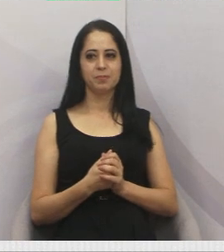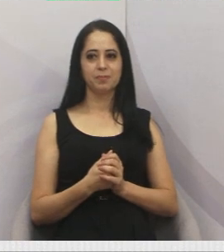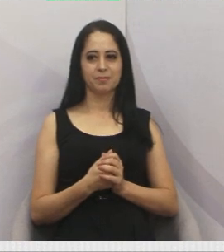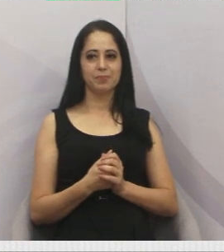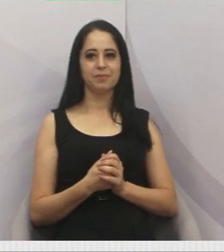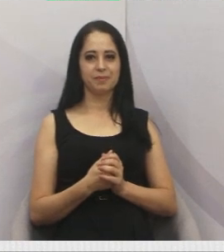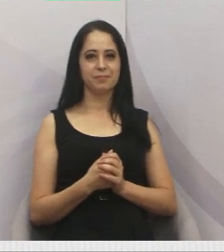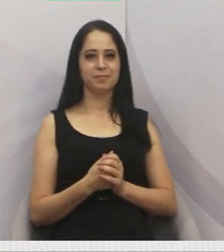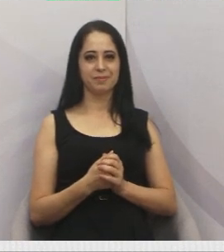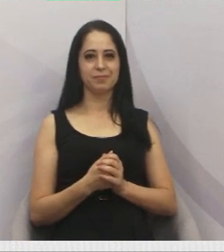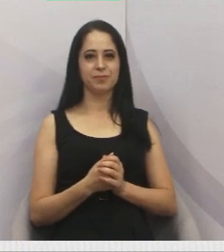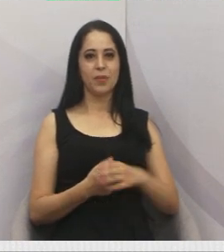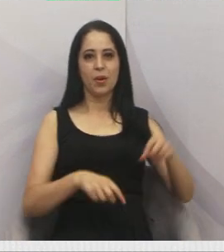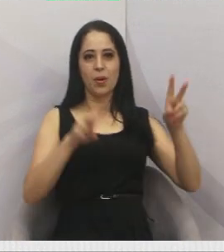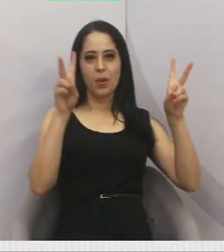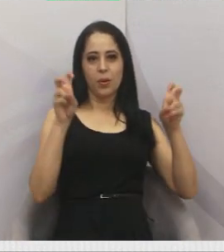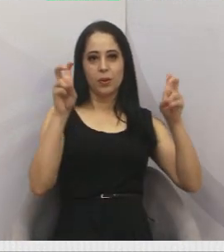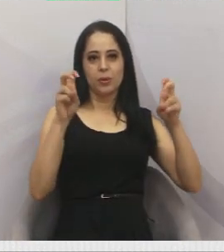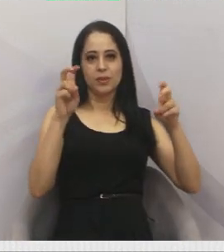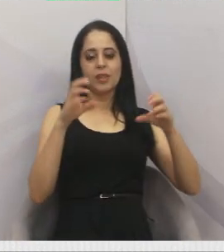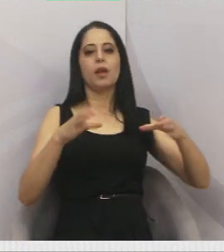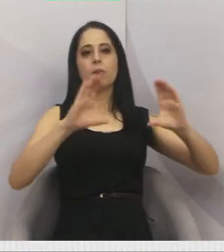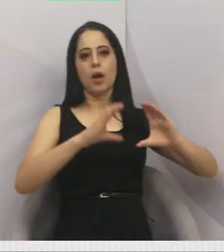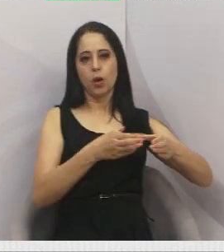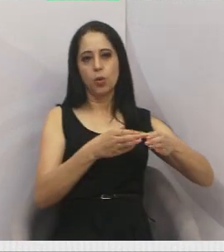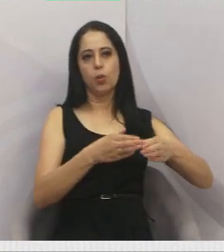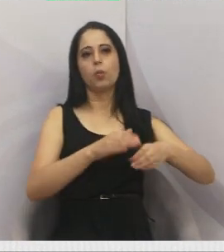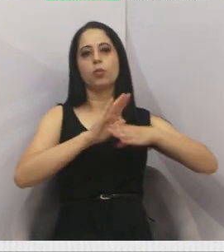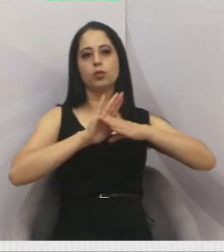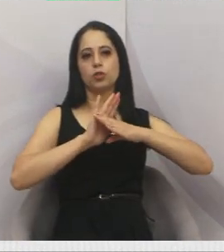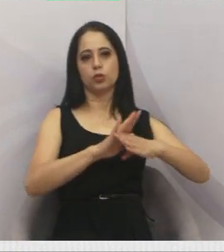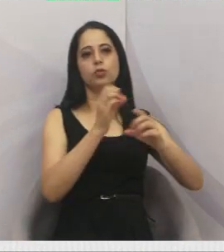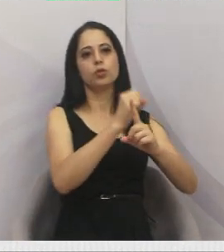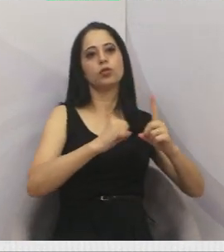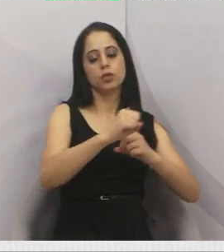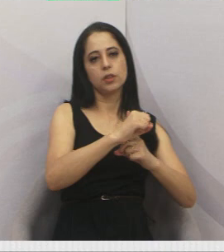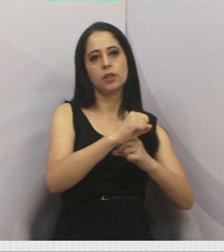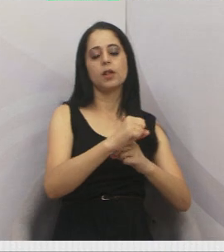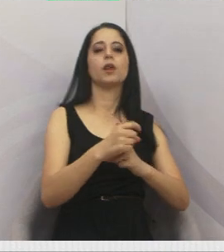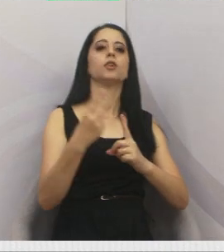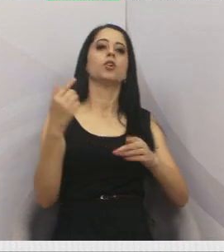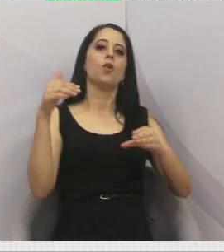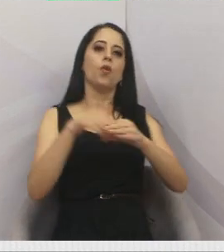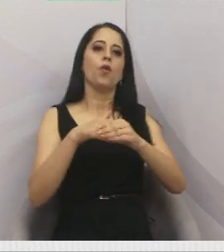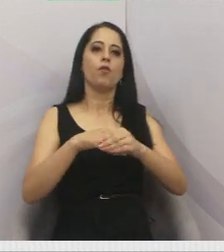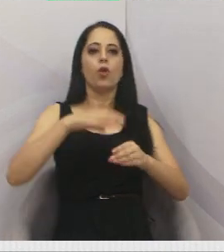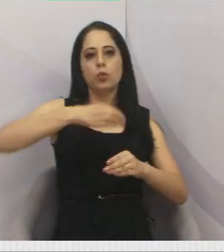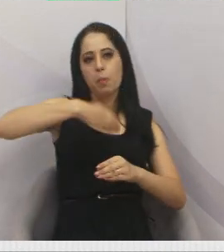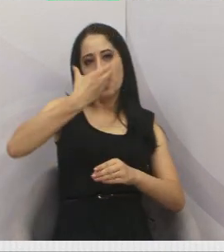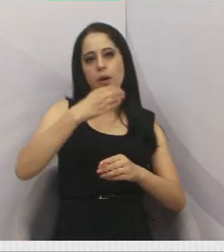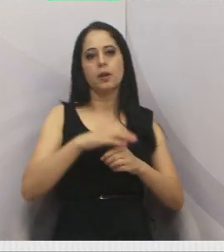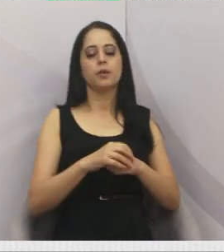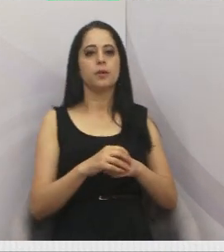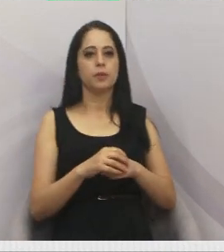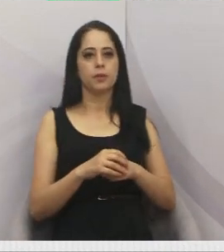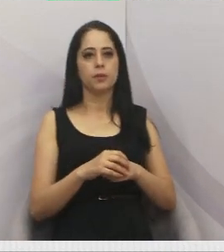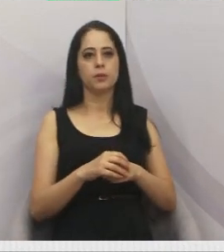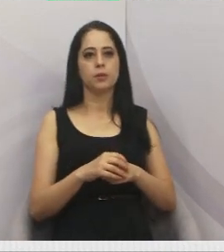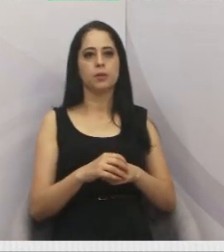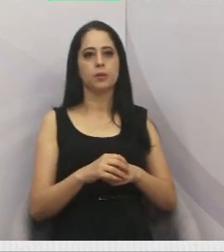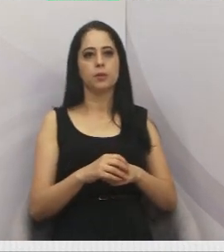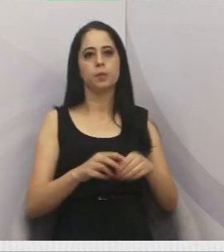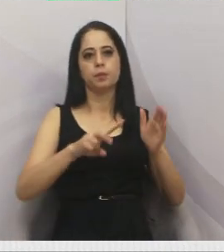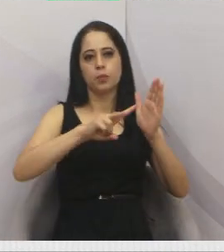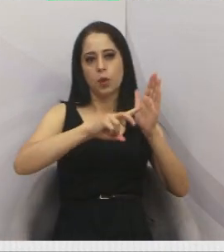Segmento movimentos populares. Um voto Associação dos Moradores de Jardim Paraíso e Jardim Yolanda. Segmento entidade classe sindical.